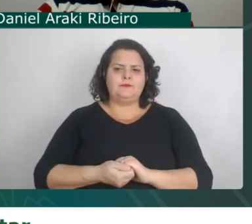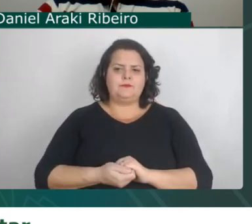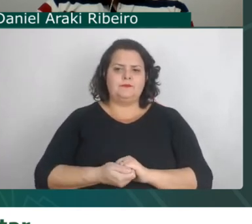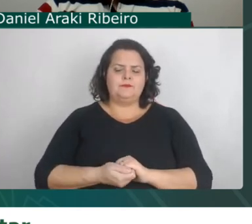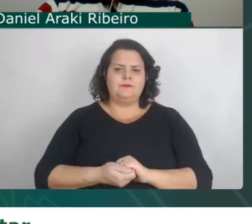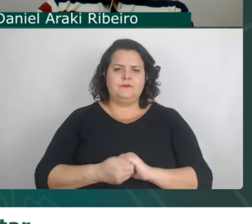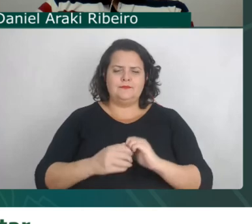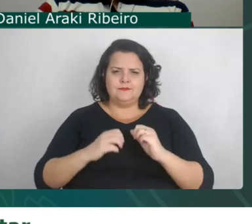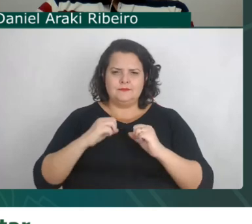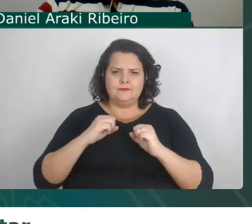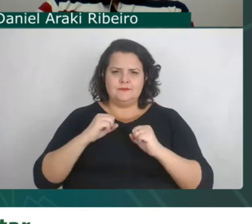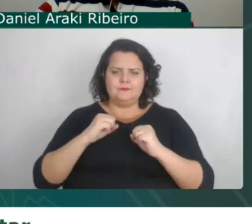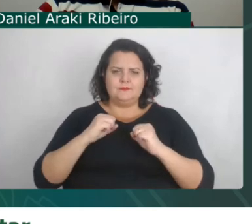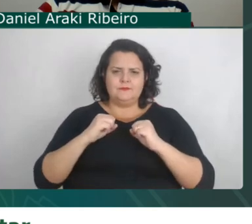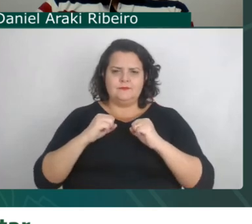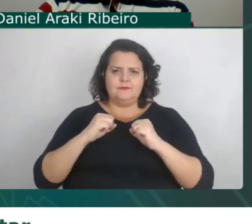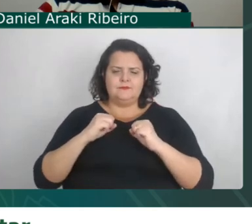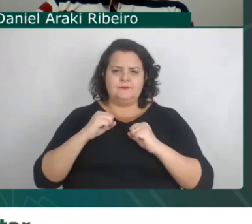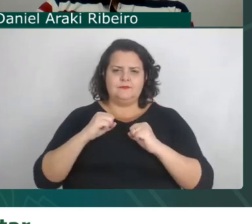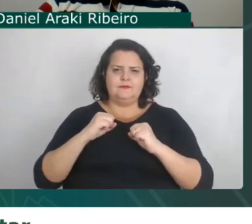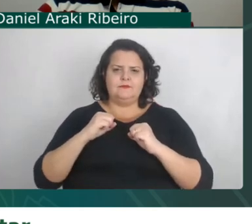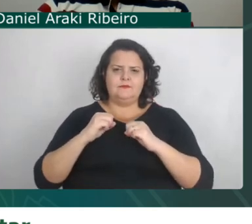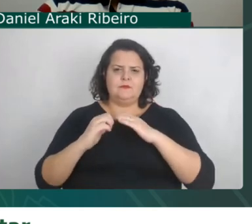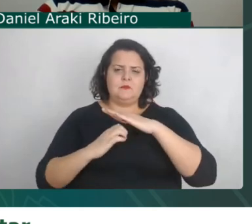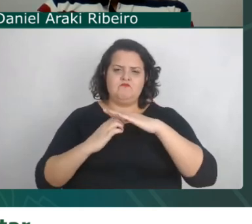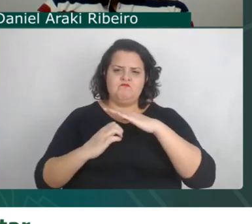corantes naturais proporciona é muito